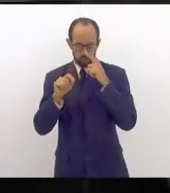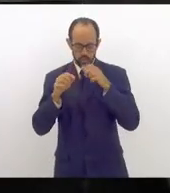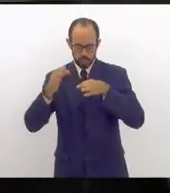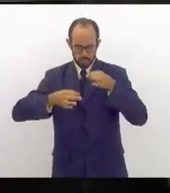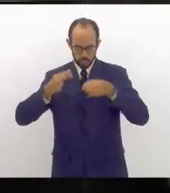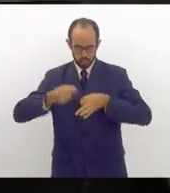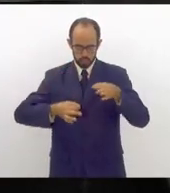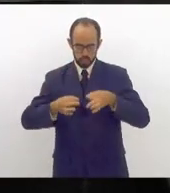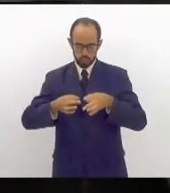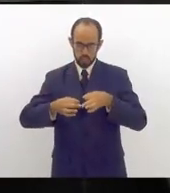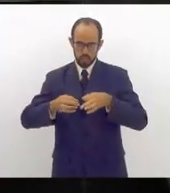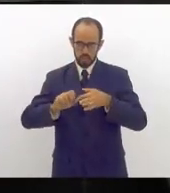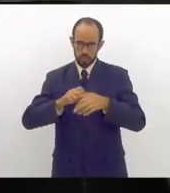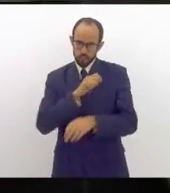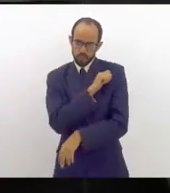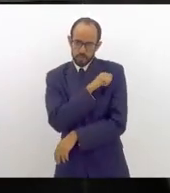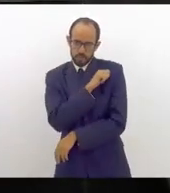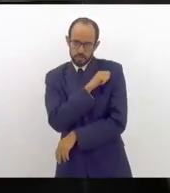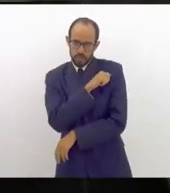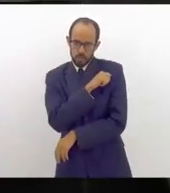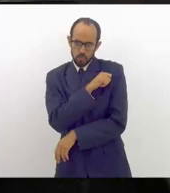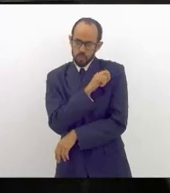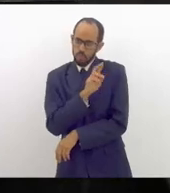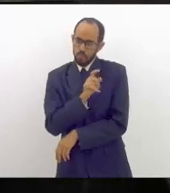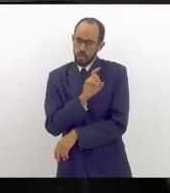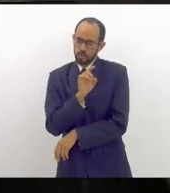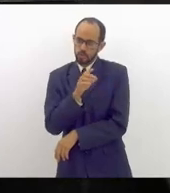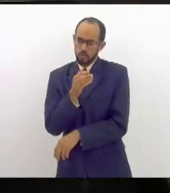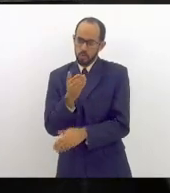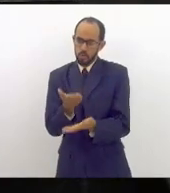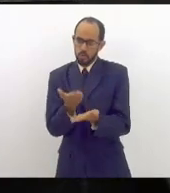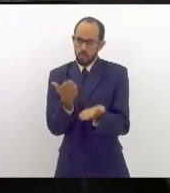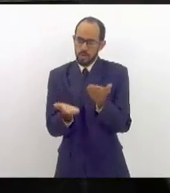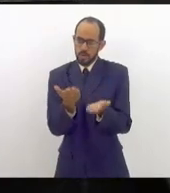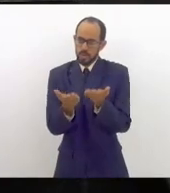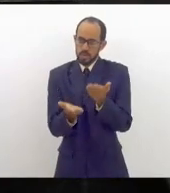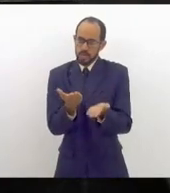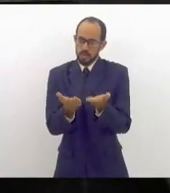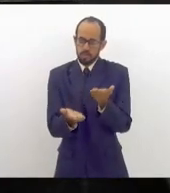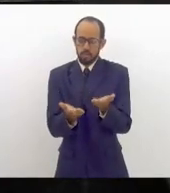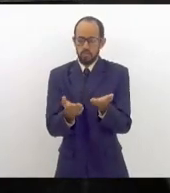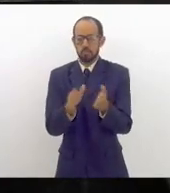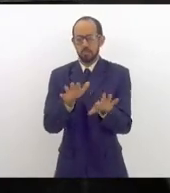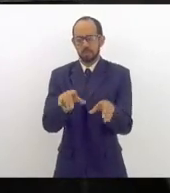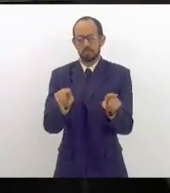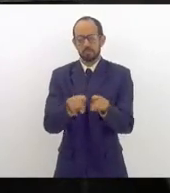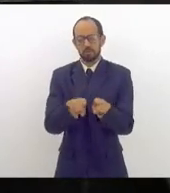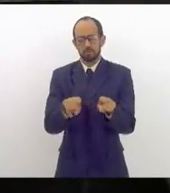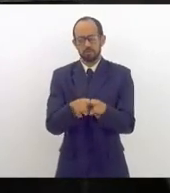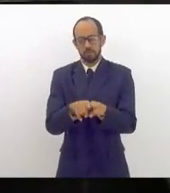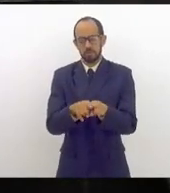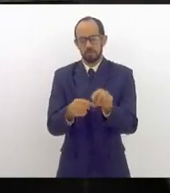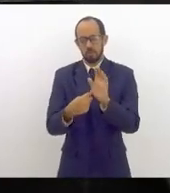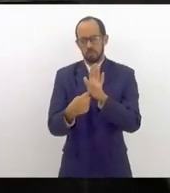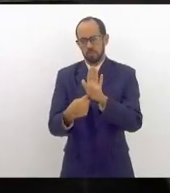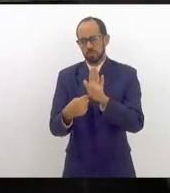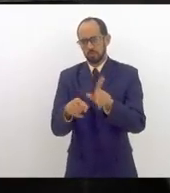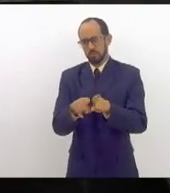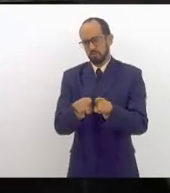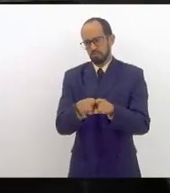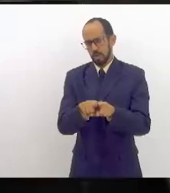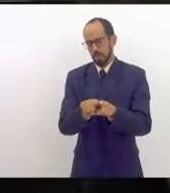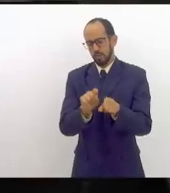justiça, não só fiscal, não só o equilíbrio fiscal, mas evidenciando também que